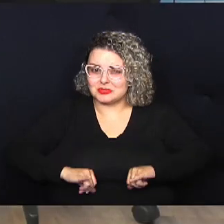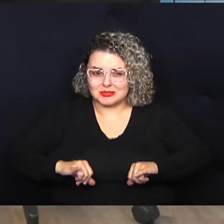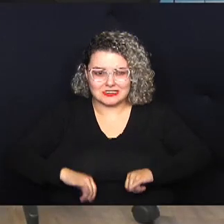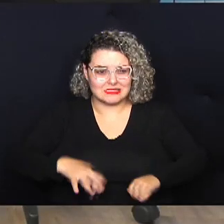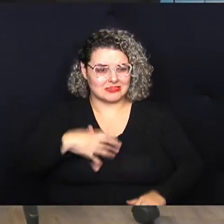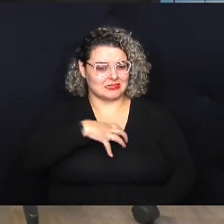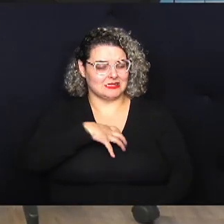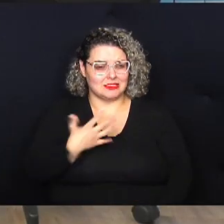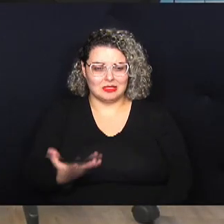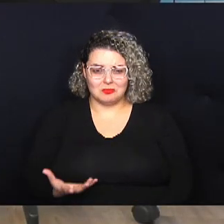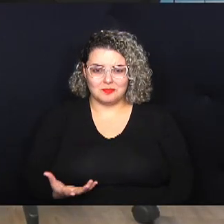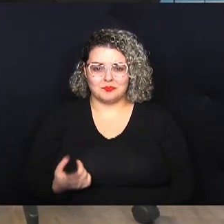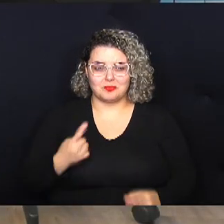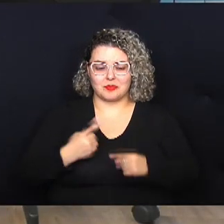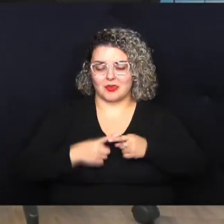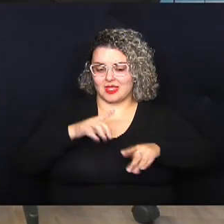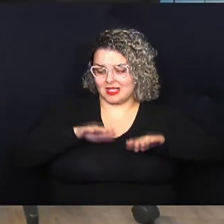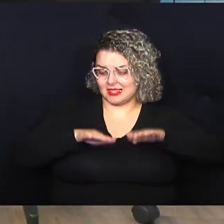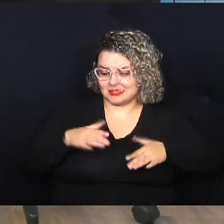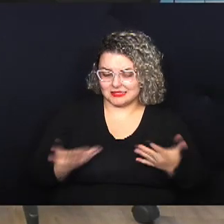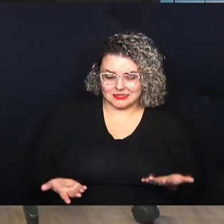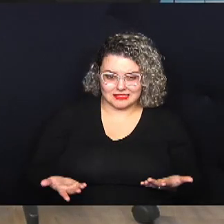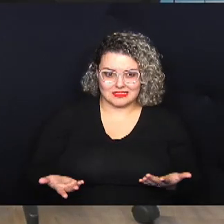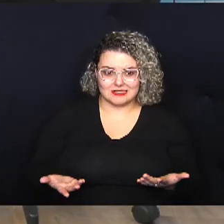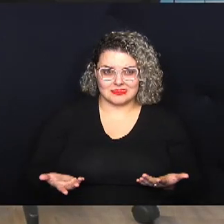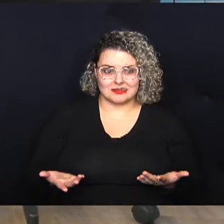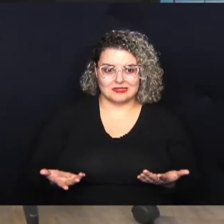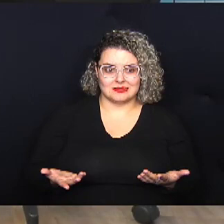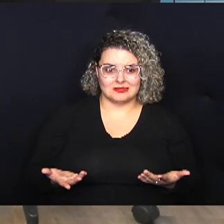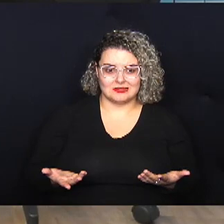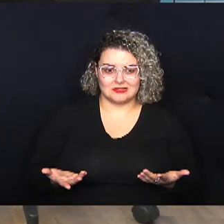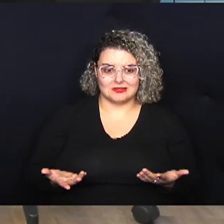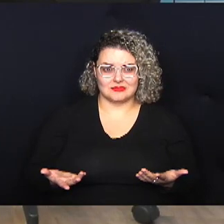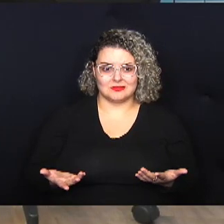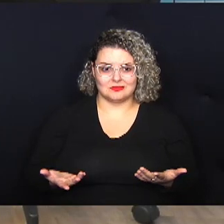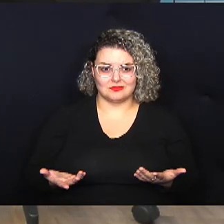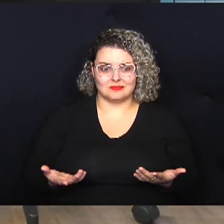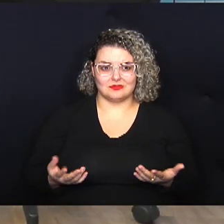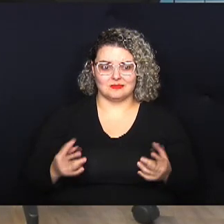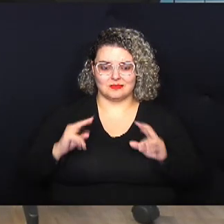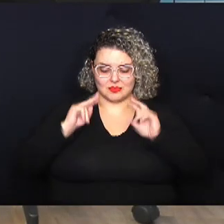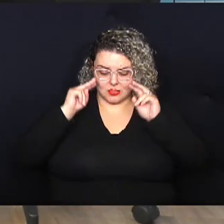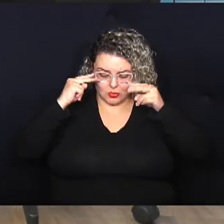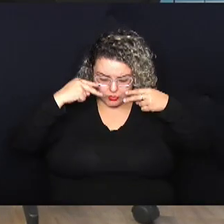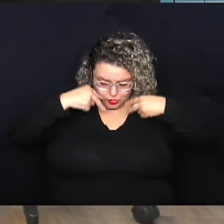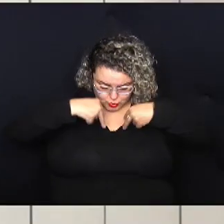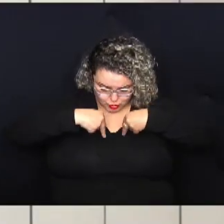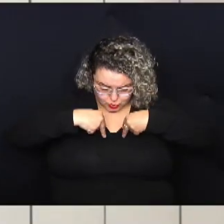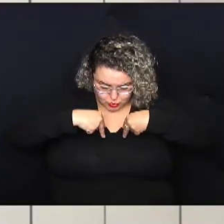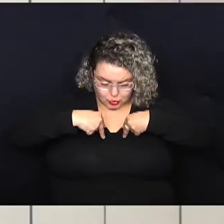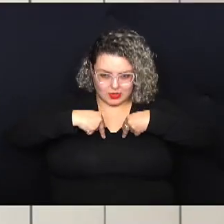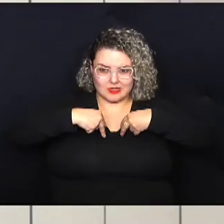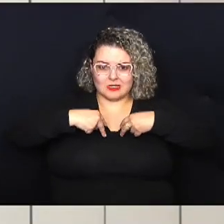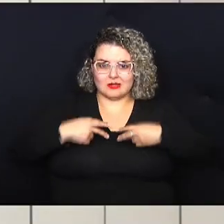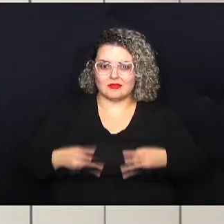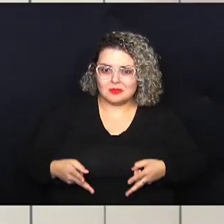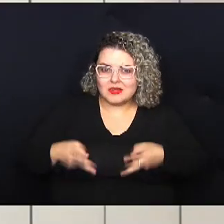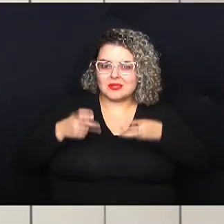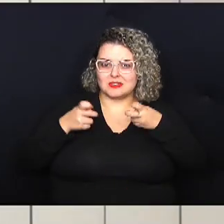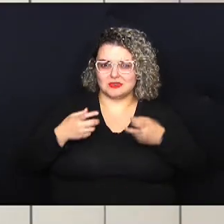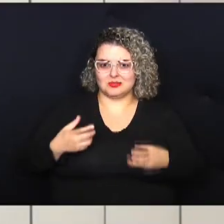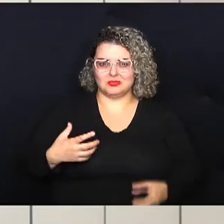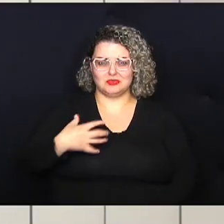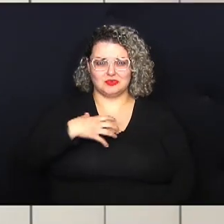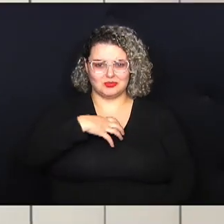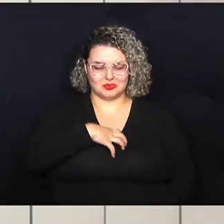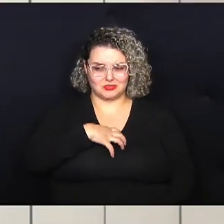porque você, muitas vezes, você vai se virar para dentro e vai ver você da forma que o